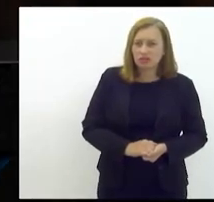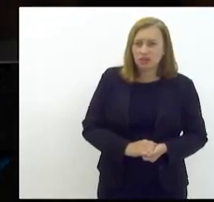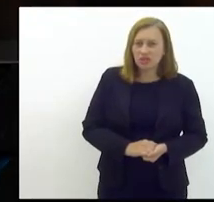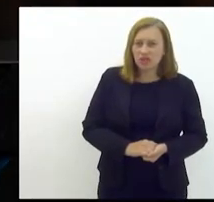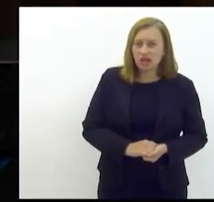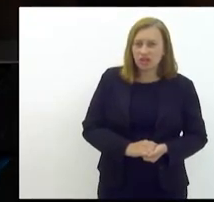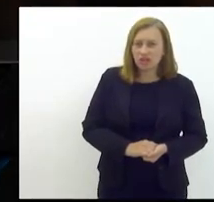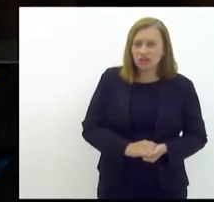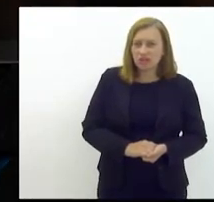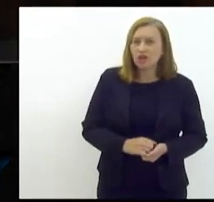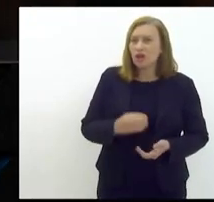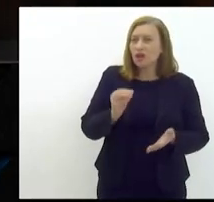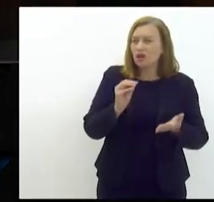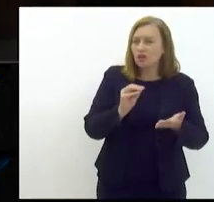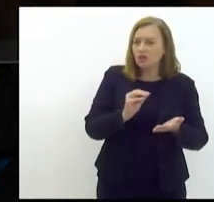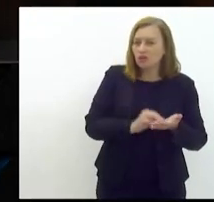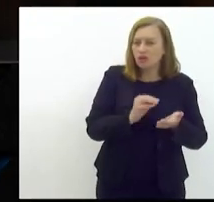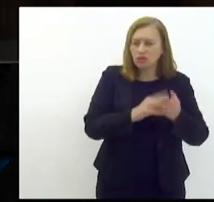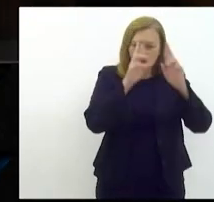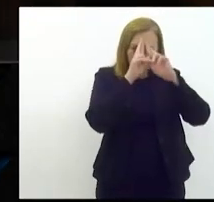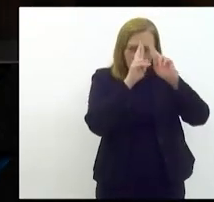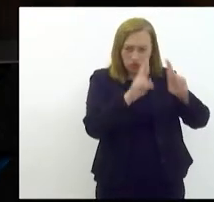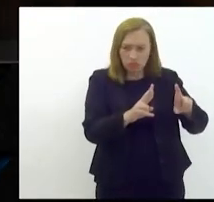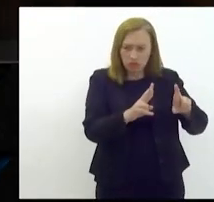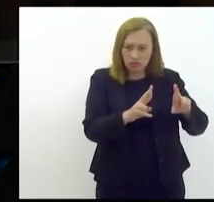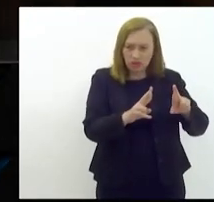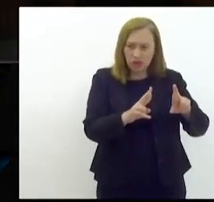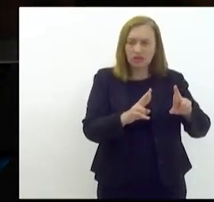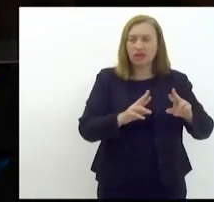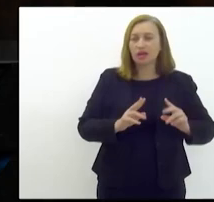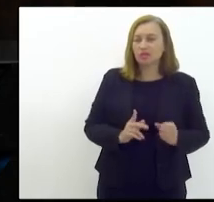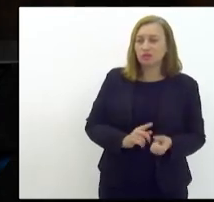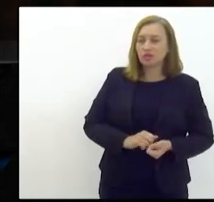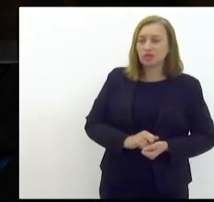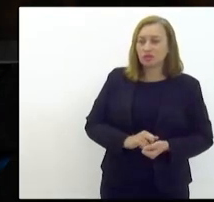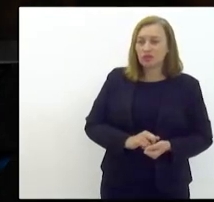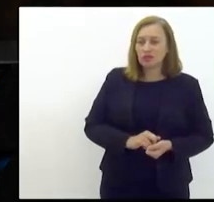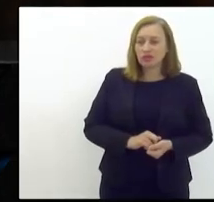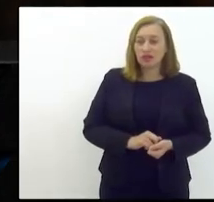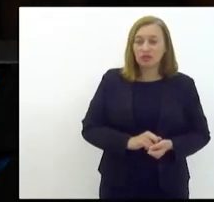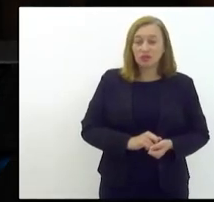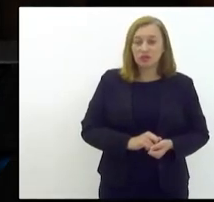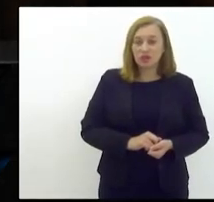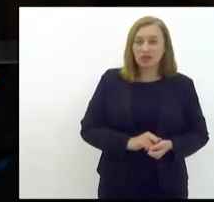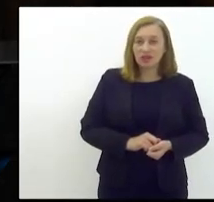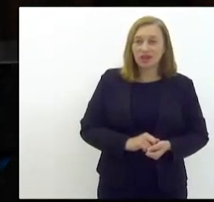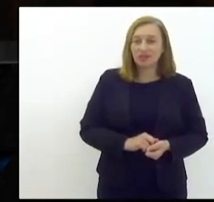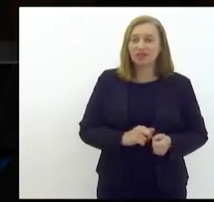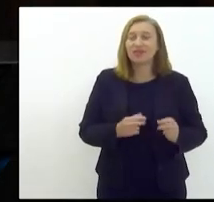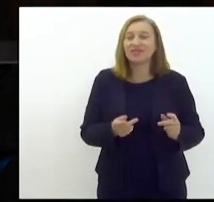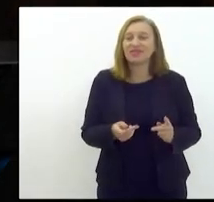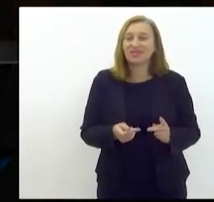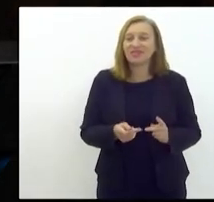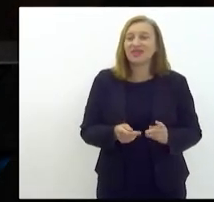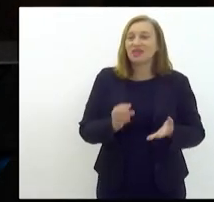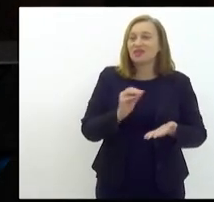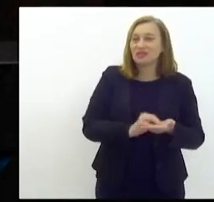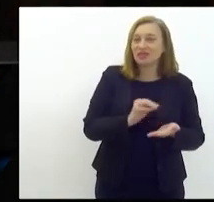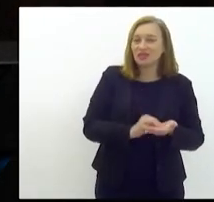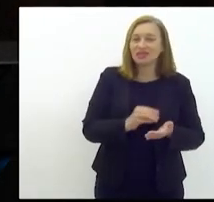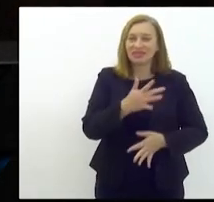falta de respeito que tratam a população de Maricá com falta de